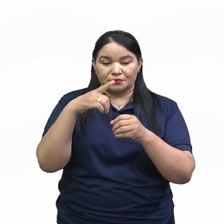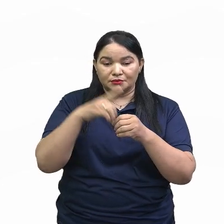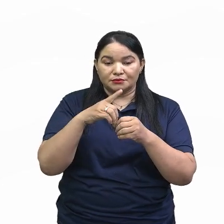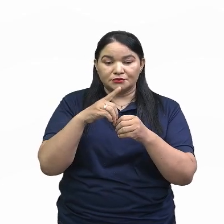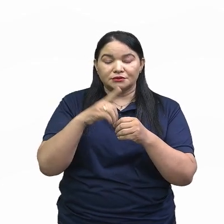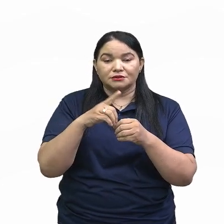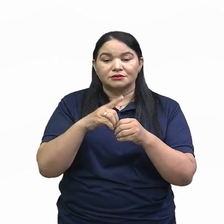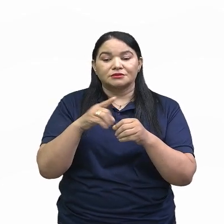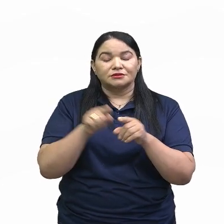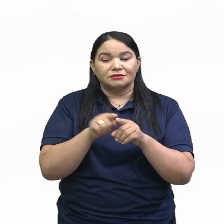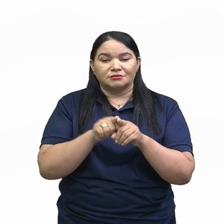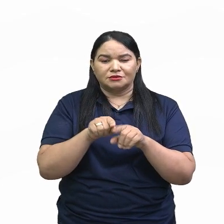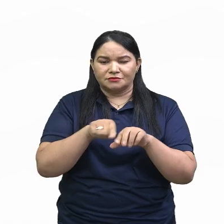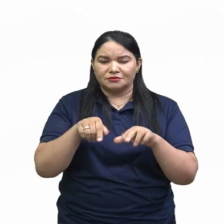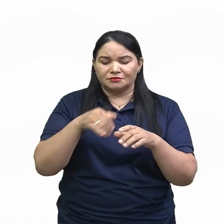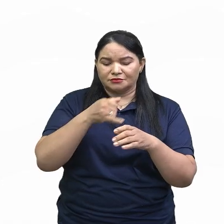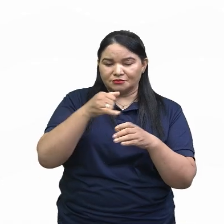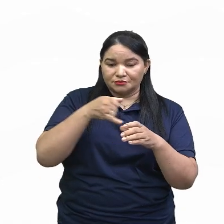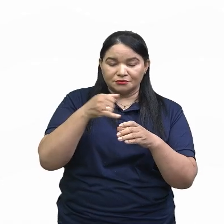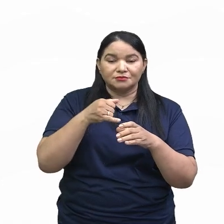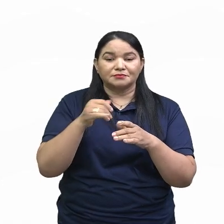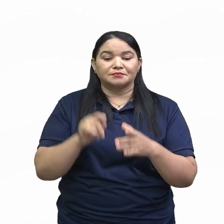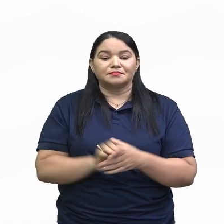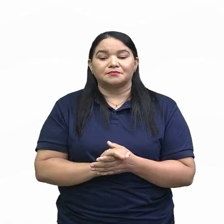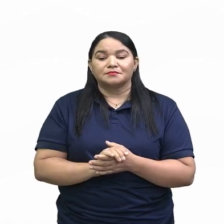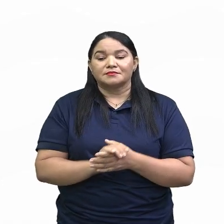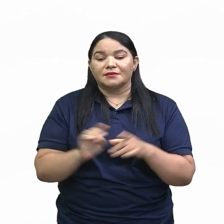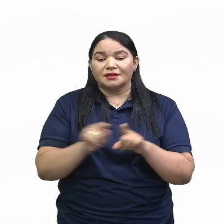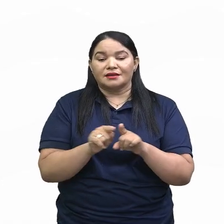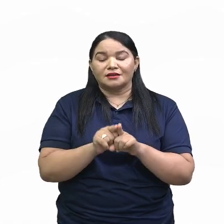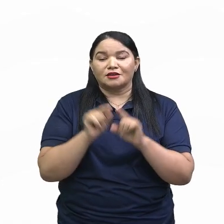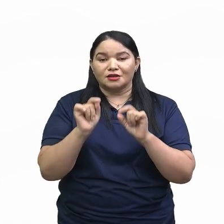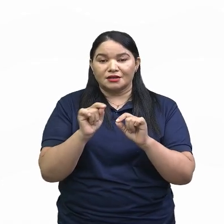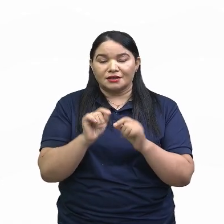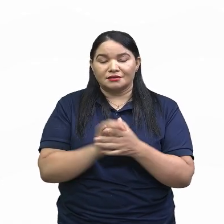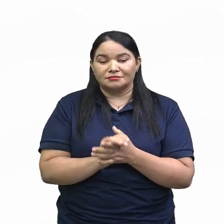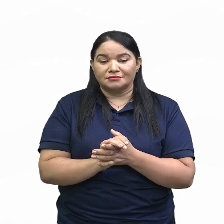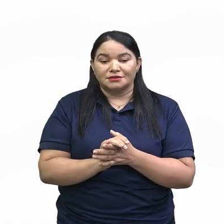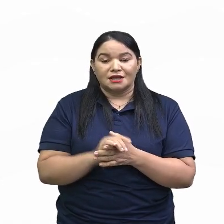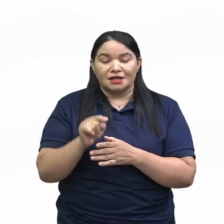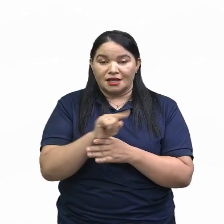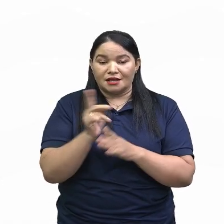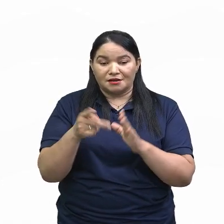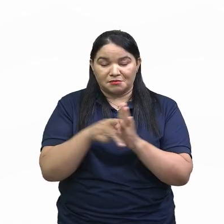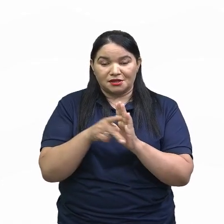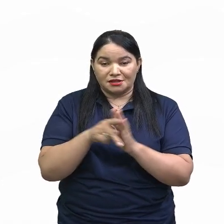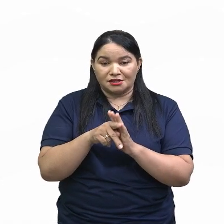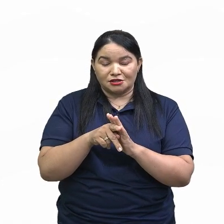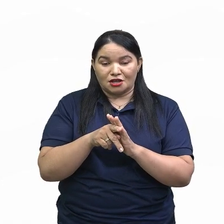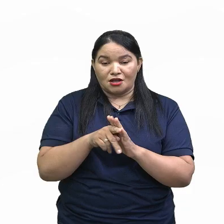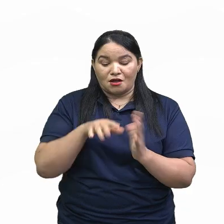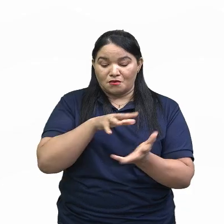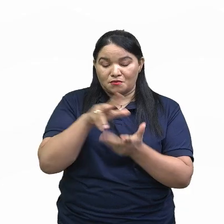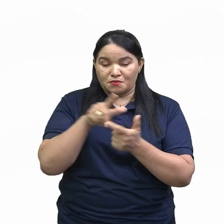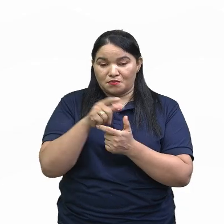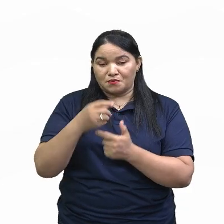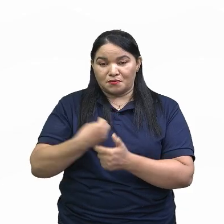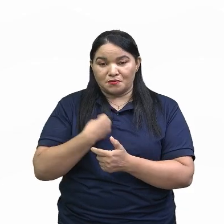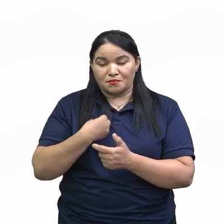vegetais e plantas oleaginosas. Foi consagrado como um combustível ecológico, pois ele emite cerca